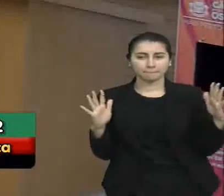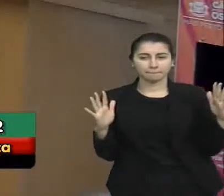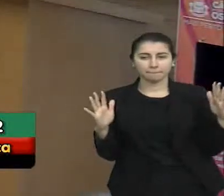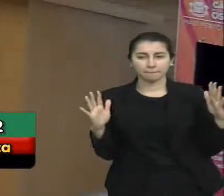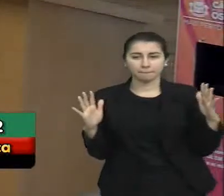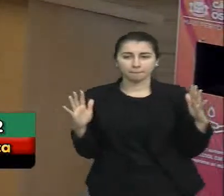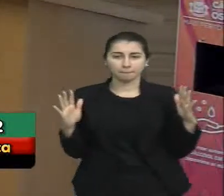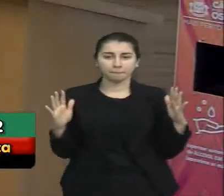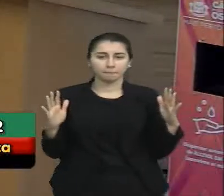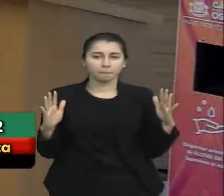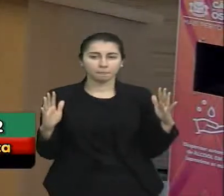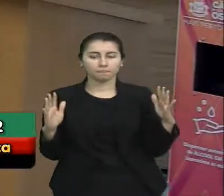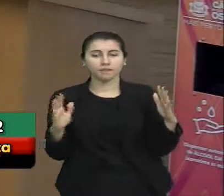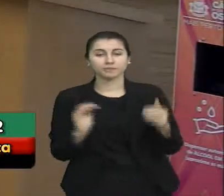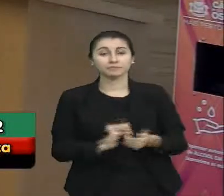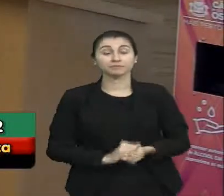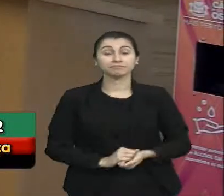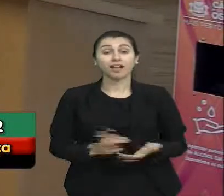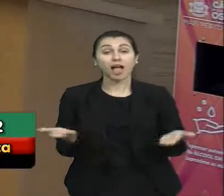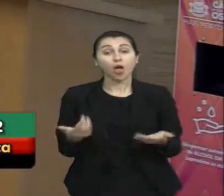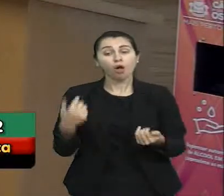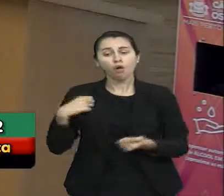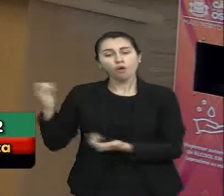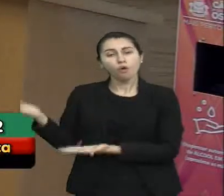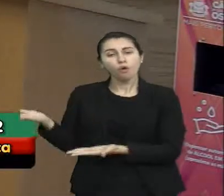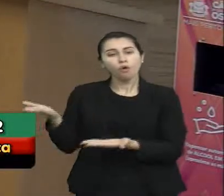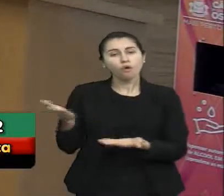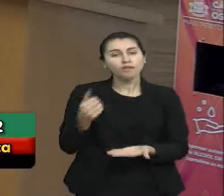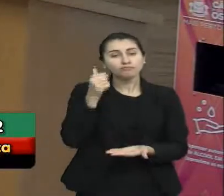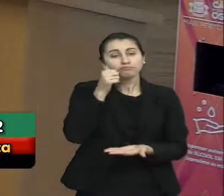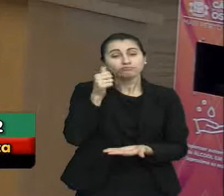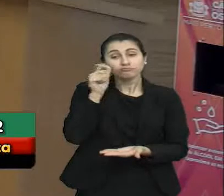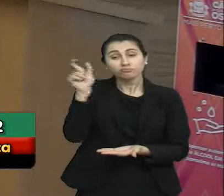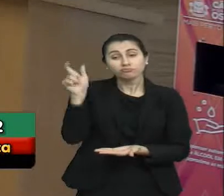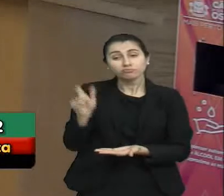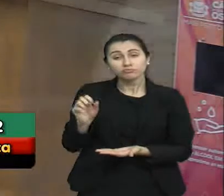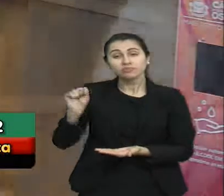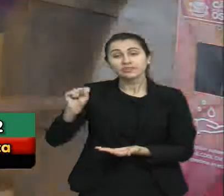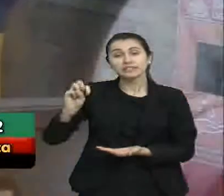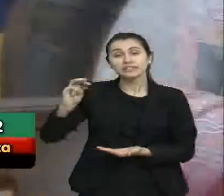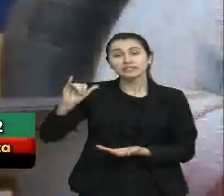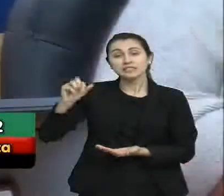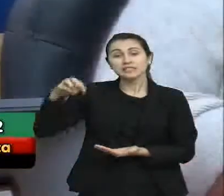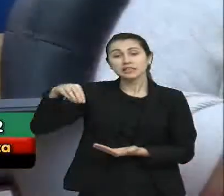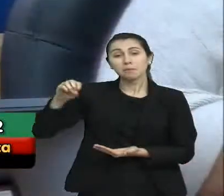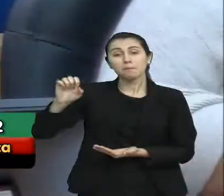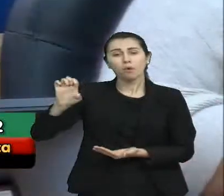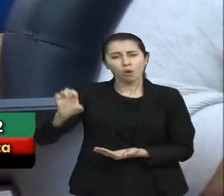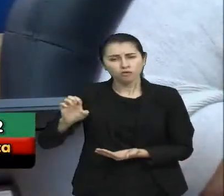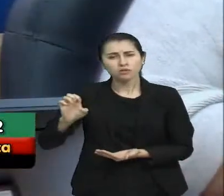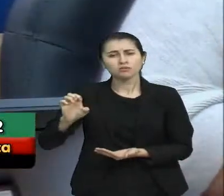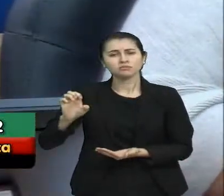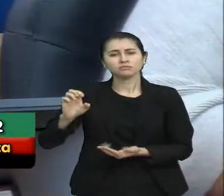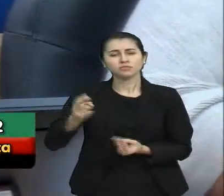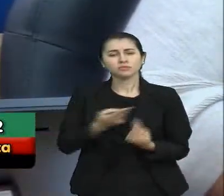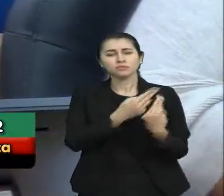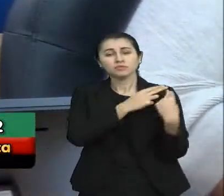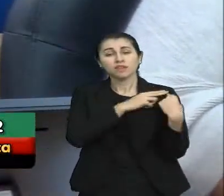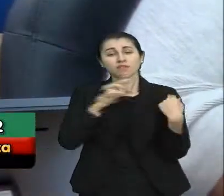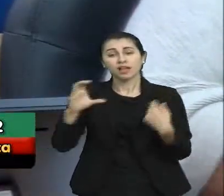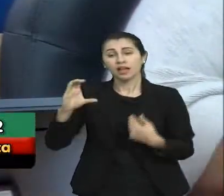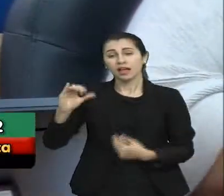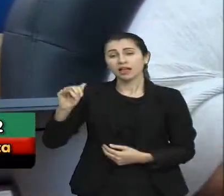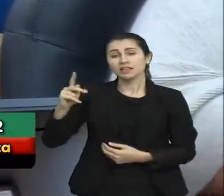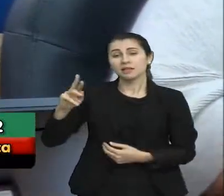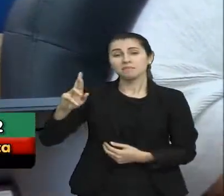E eu convido agora a senhora Simone de Carvalho, diretora de Patrimônio Cultural e Comunidades Tradicionais da CEPIR, para fazer uso